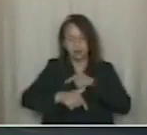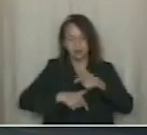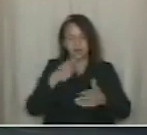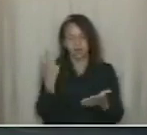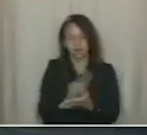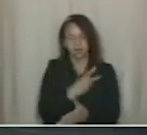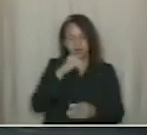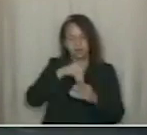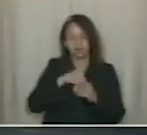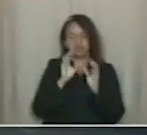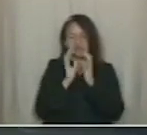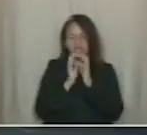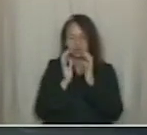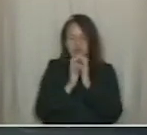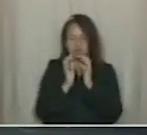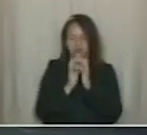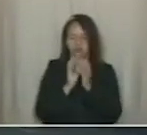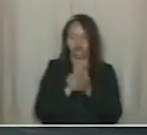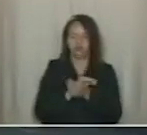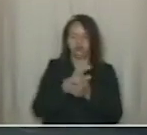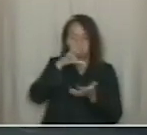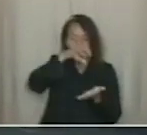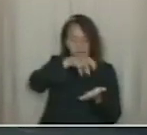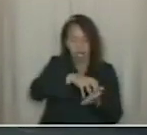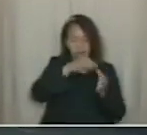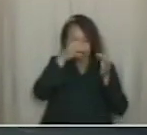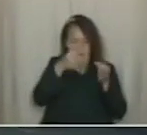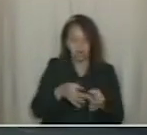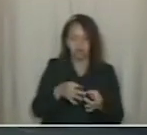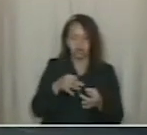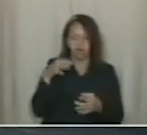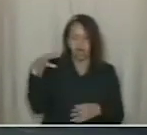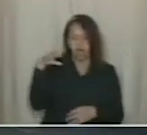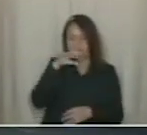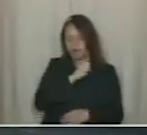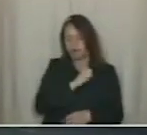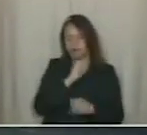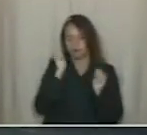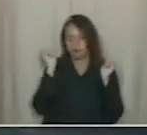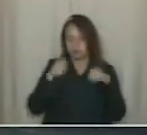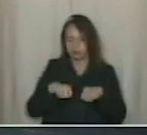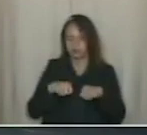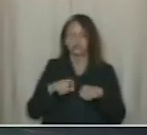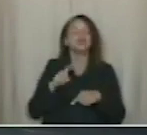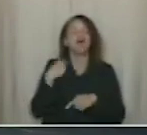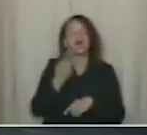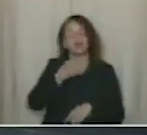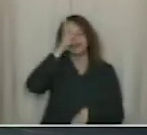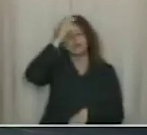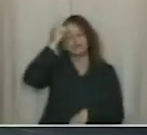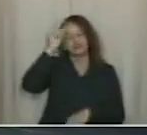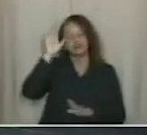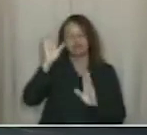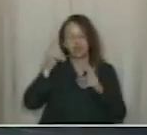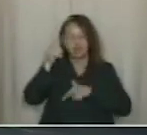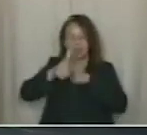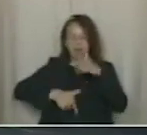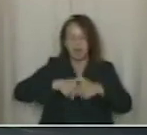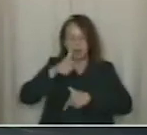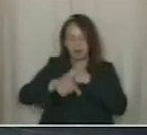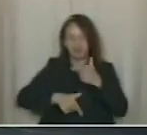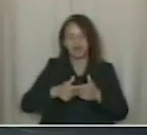aconteça na cidade do Recife e que seja numa área adequada e que seja o mais rápido possível. E aí eu creio que a Prefeitura já está trabalhando nisso